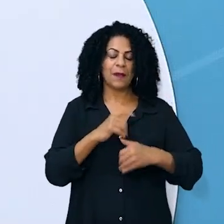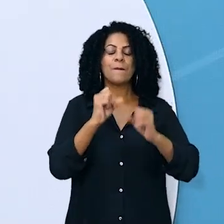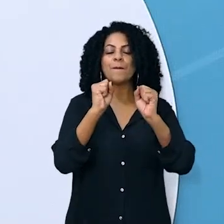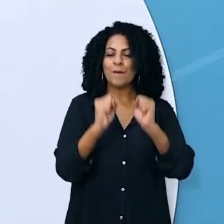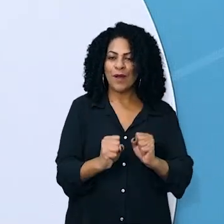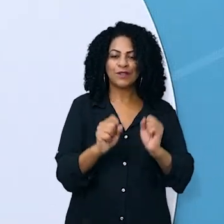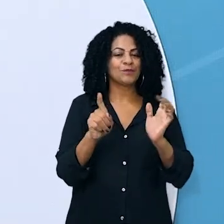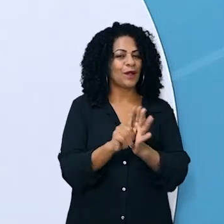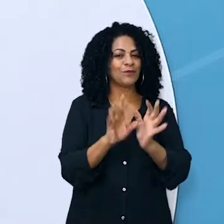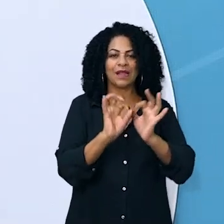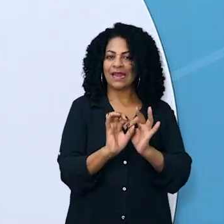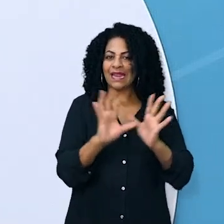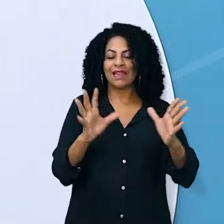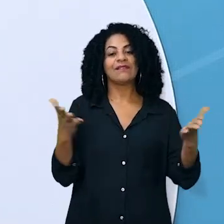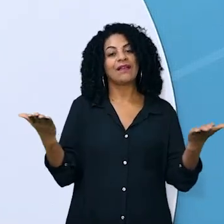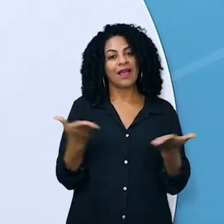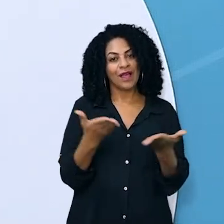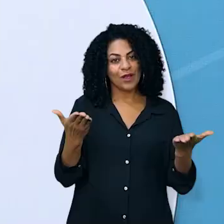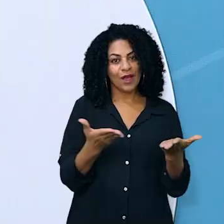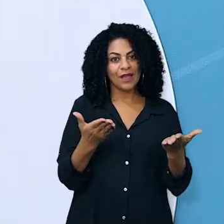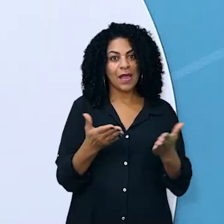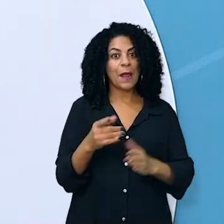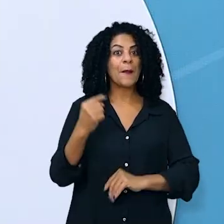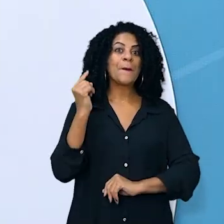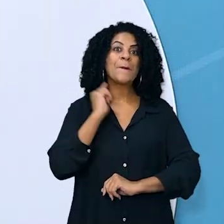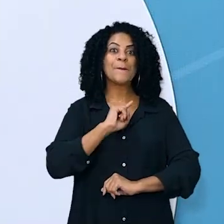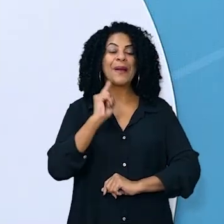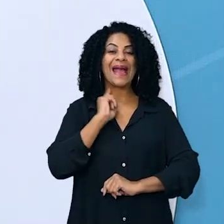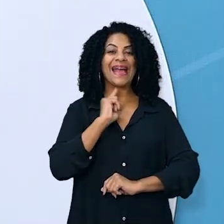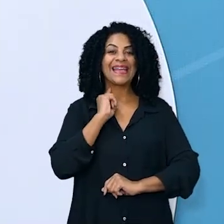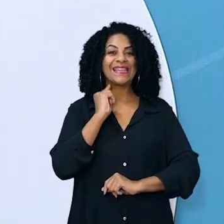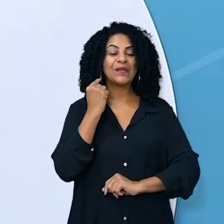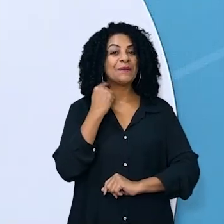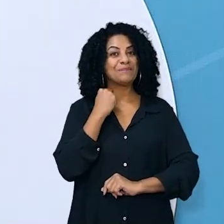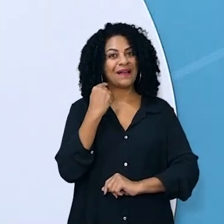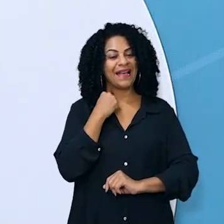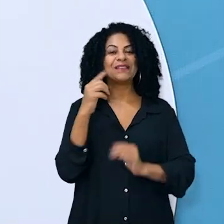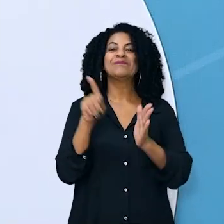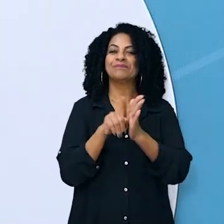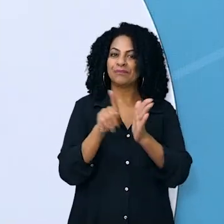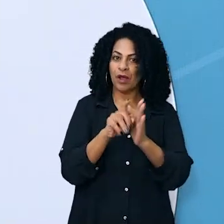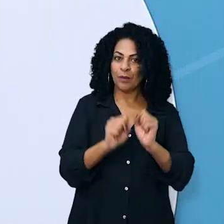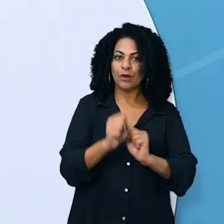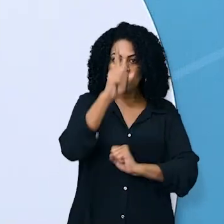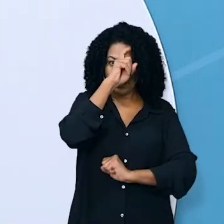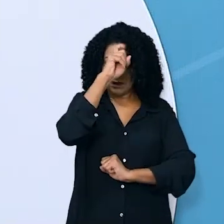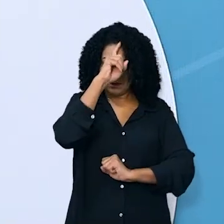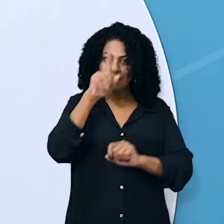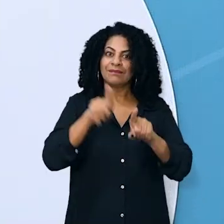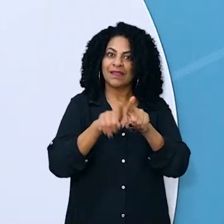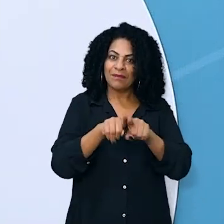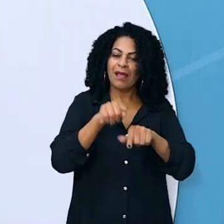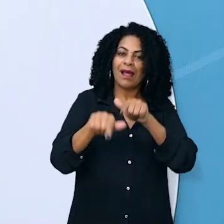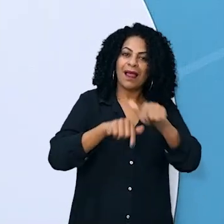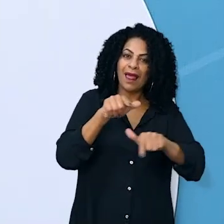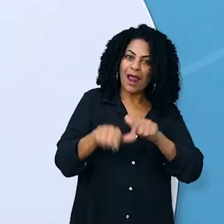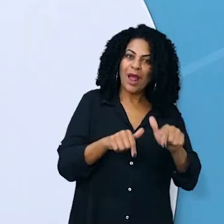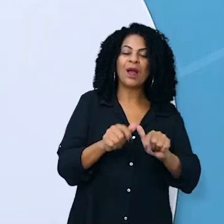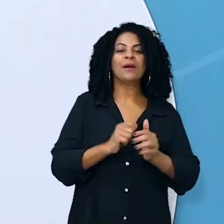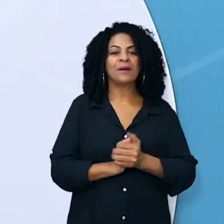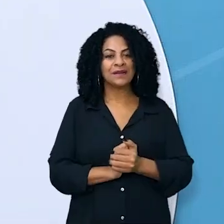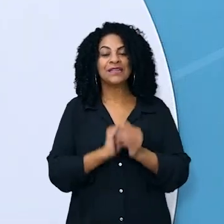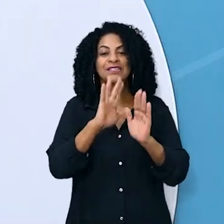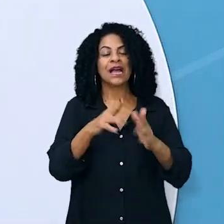firmada em maio num recurso repetitivo envolvendo a Empresa Brasileira de Serviços Hospitalares, a EBSER. O entendimento já